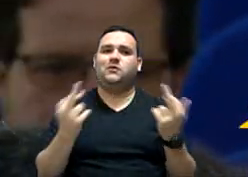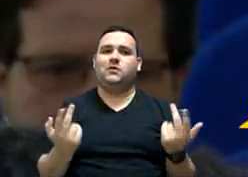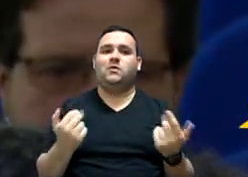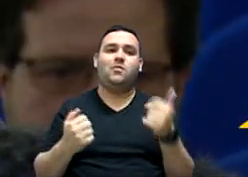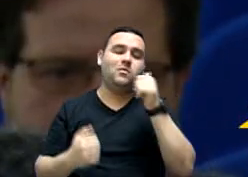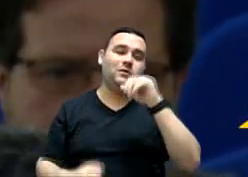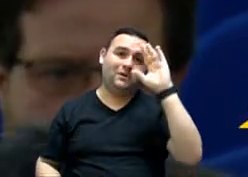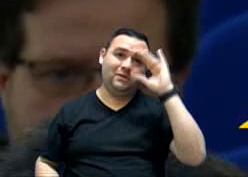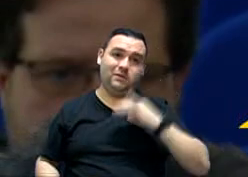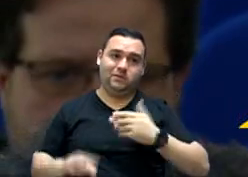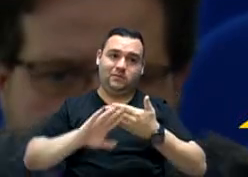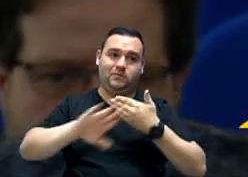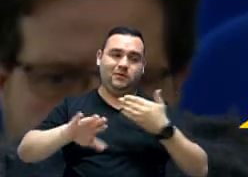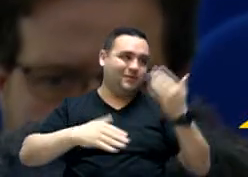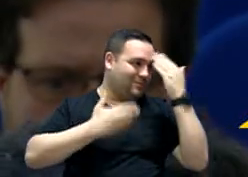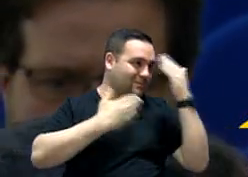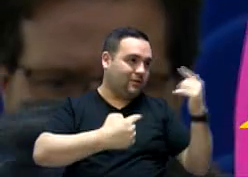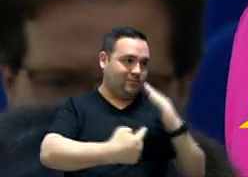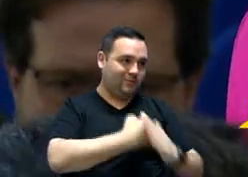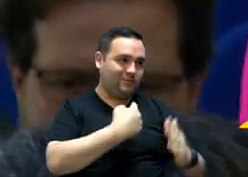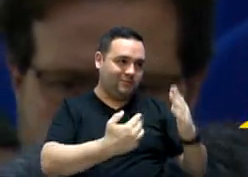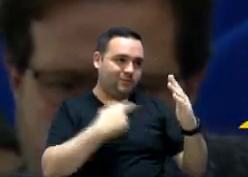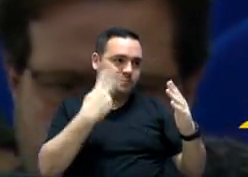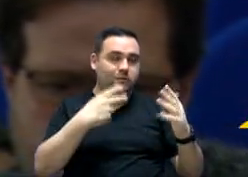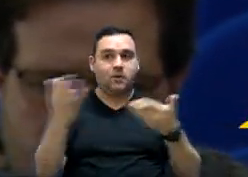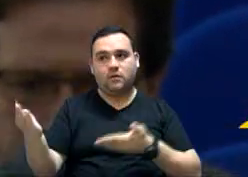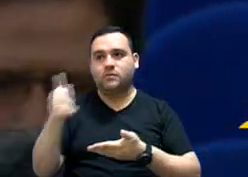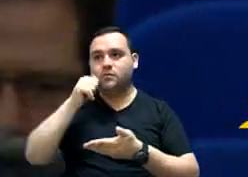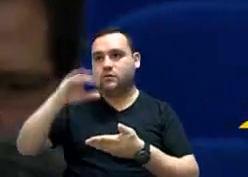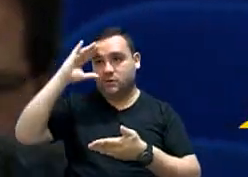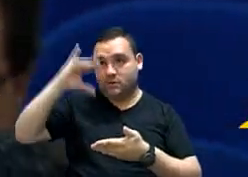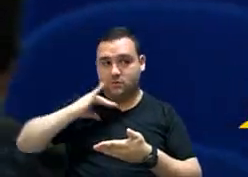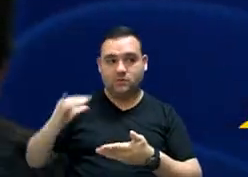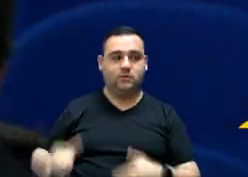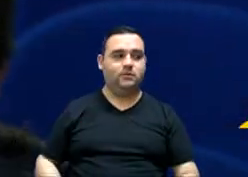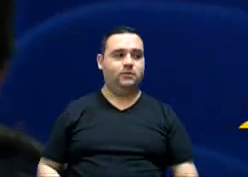vereadora Yara pediu a parte. Obrigada pela pergunta, vereador.